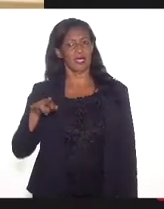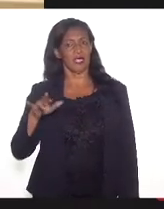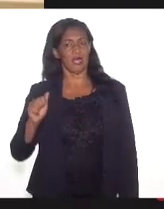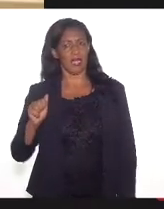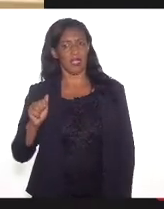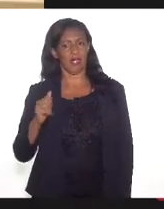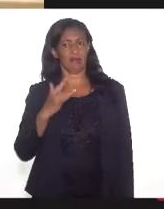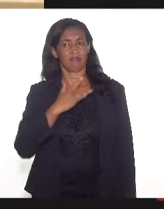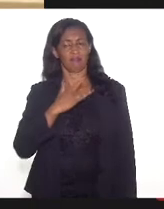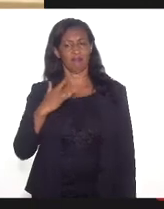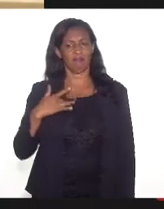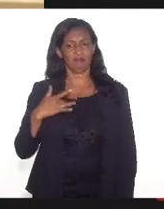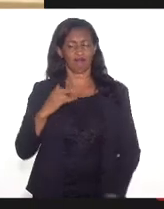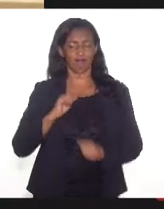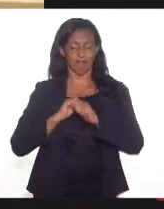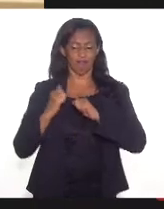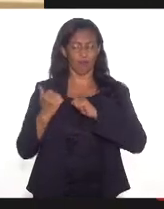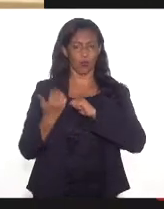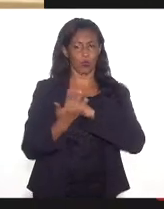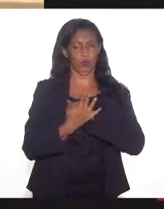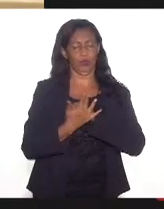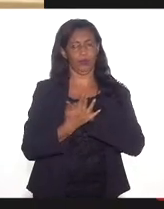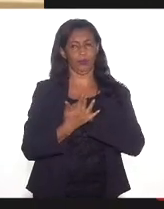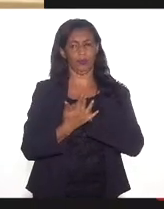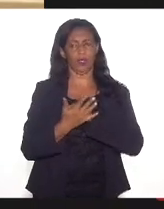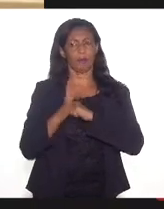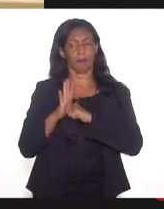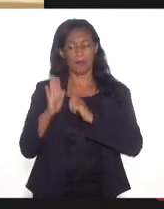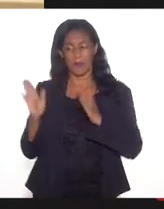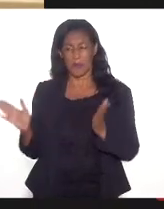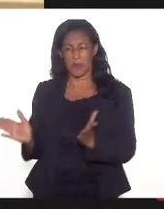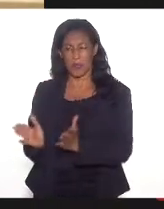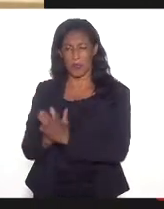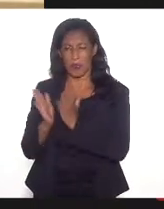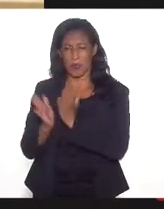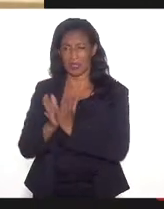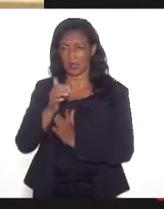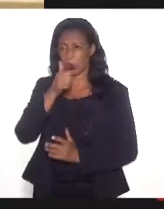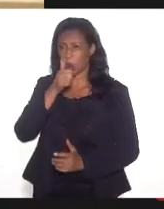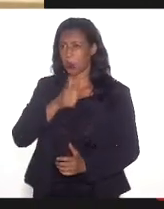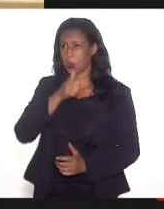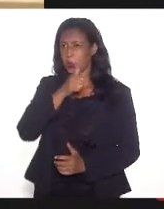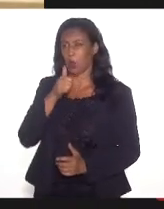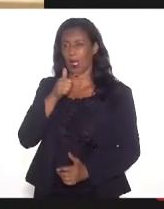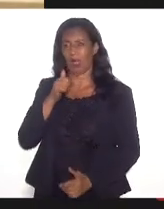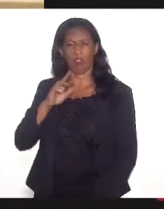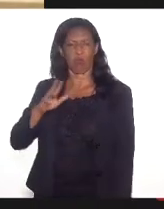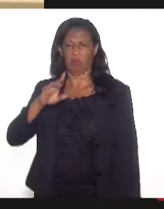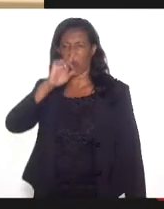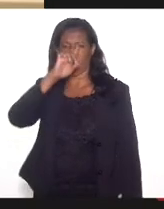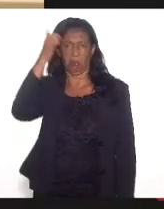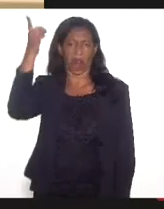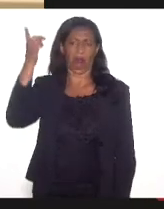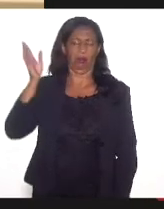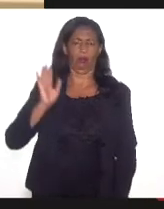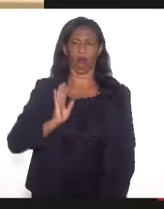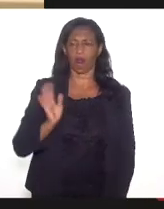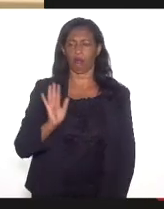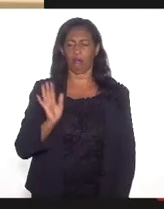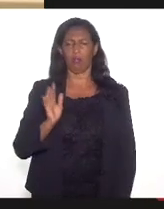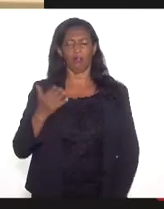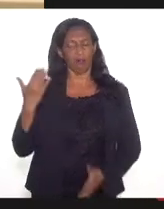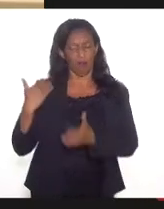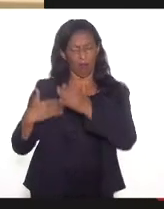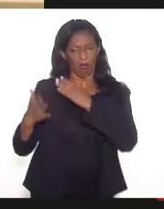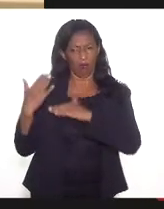-19. Mas a pobreza e a miséria não são novidades. Antes mesmo da Covid-19, a gente já tinha